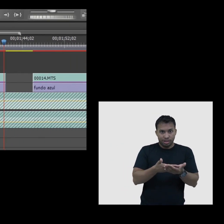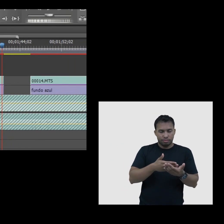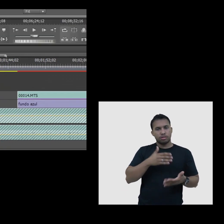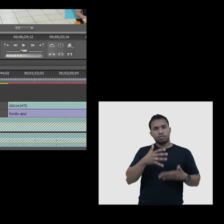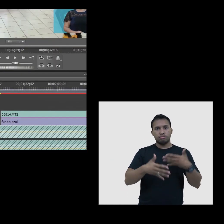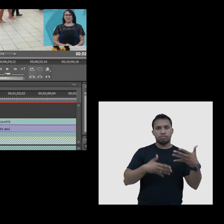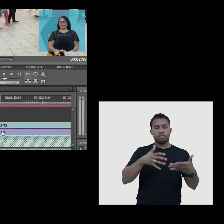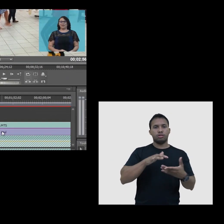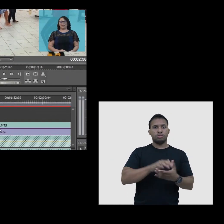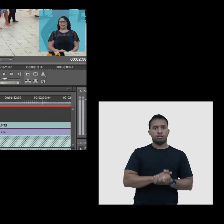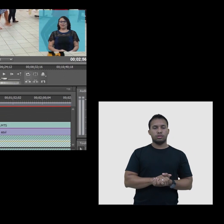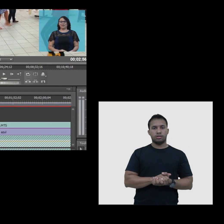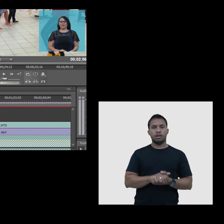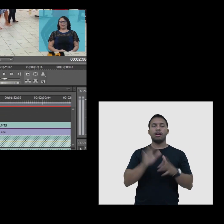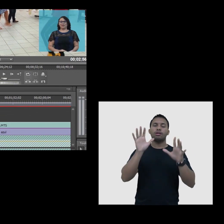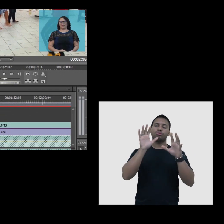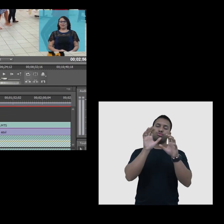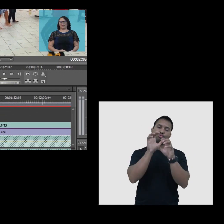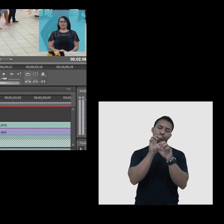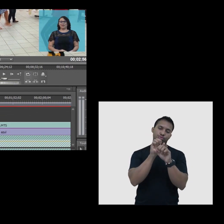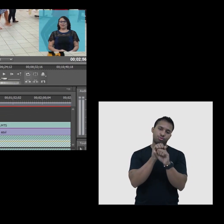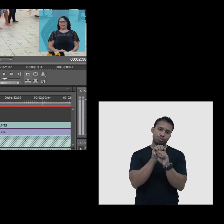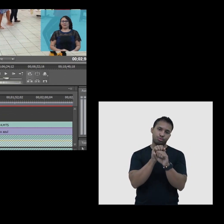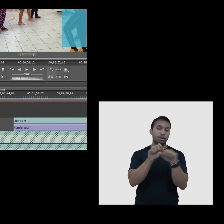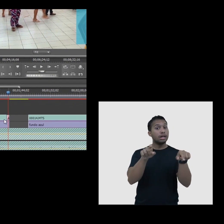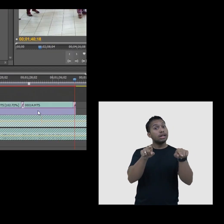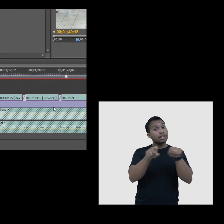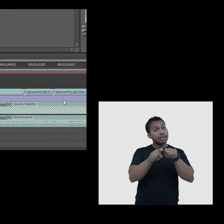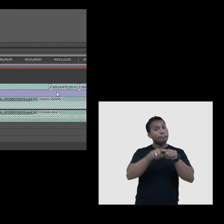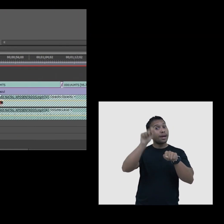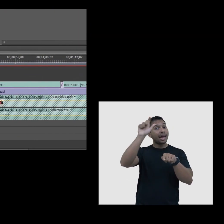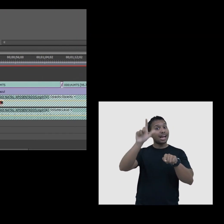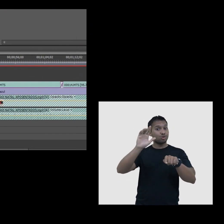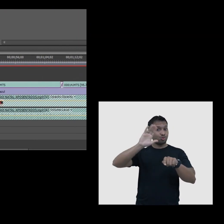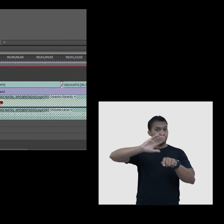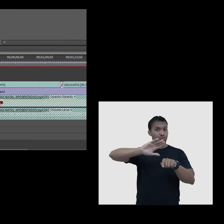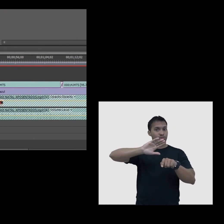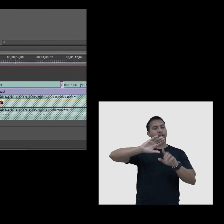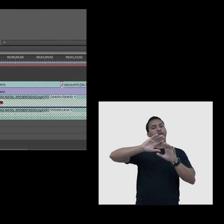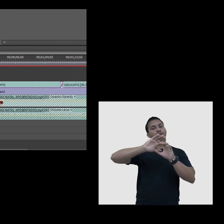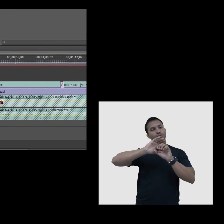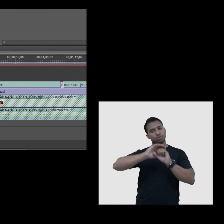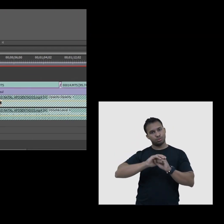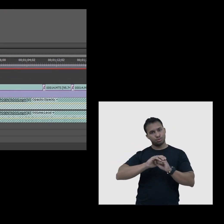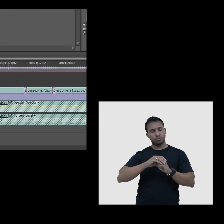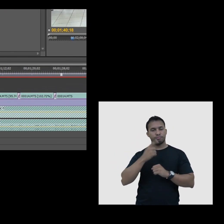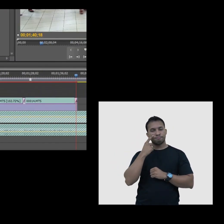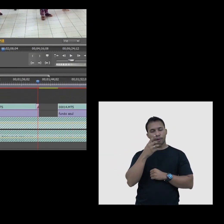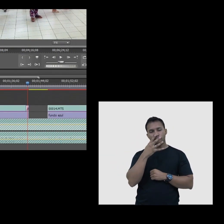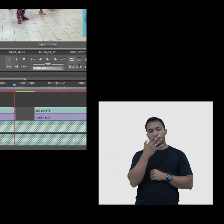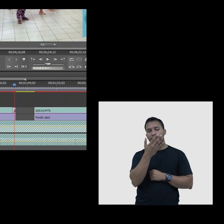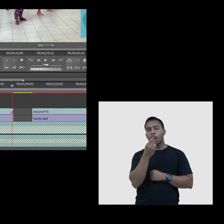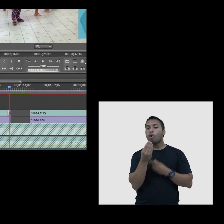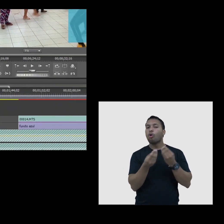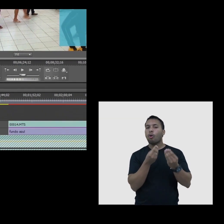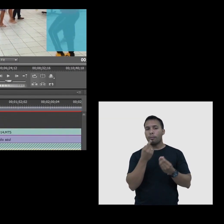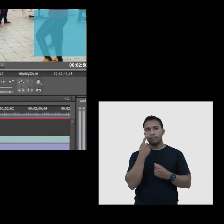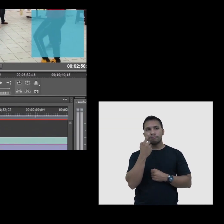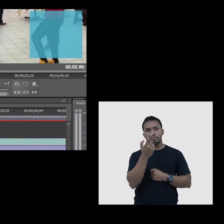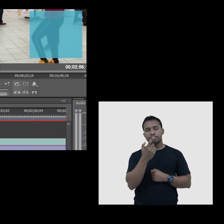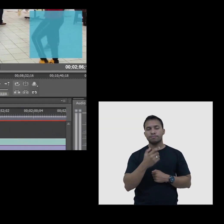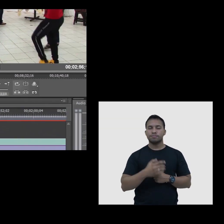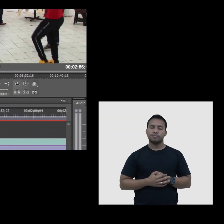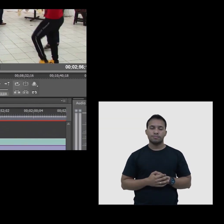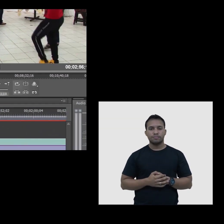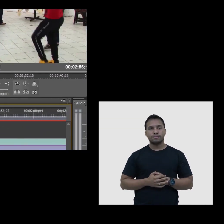lá para o intérprete sair mais suavemente. Não só o intérprete, a gente arrasta também para a camada com o fundo azul. E vamos assistir aqui